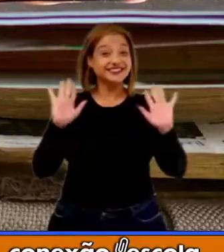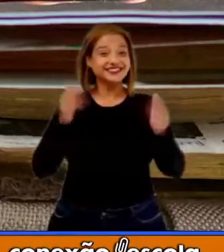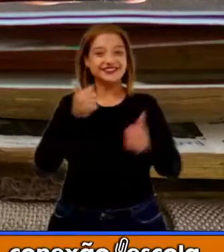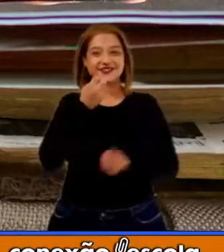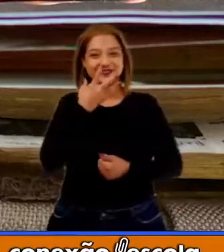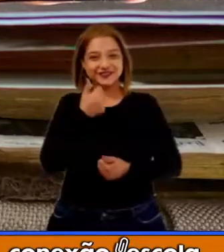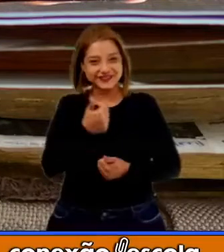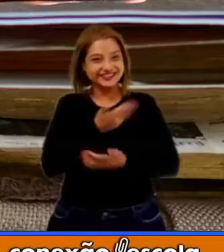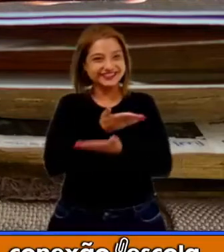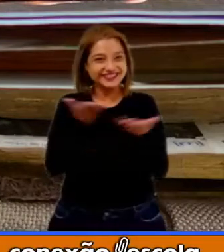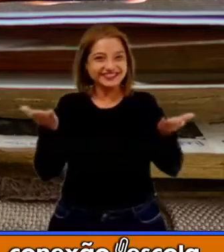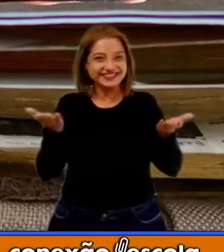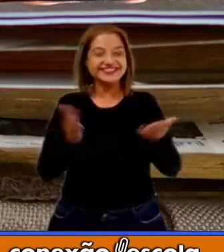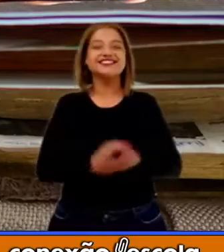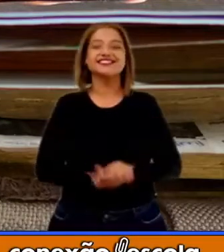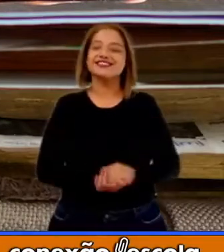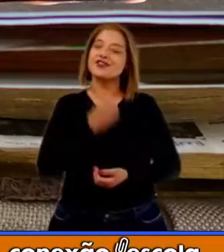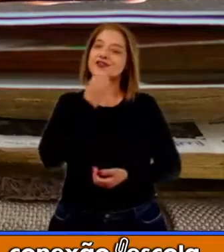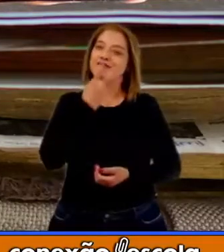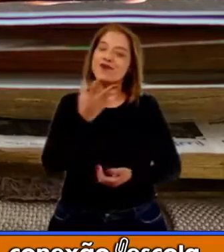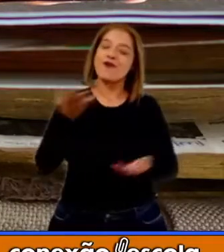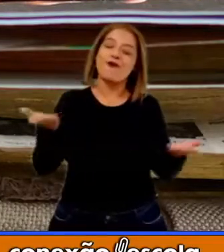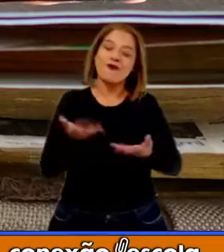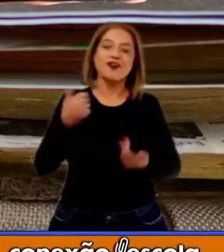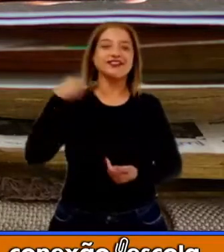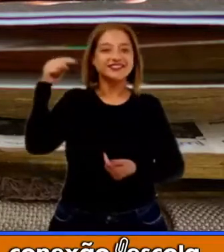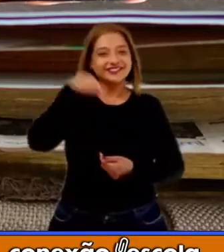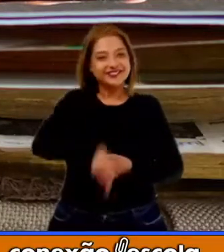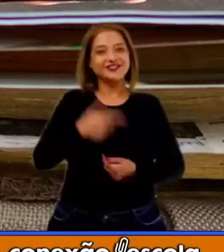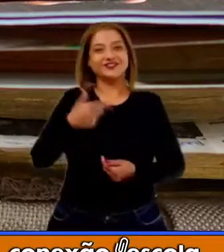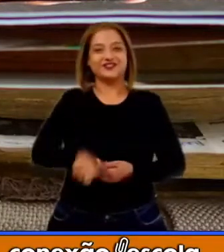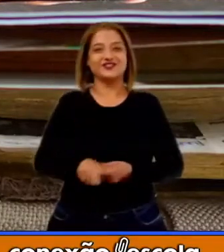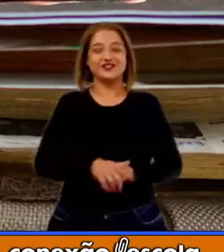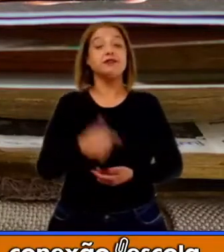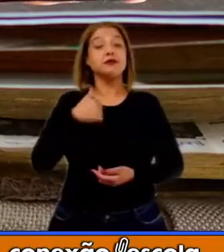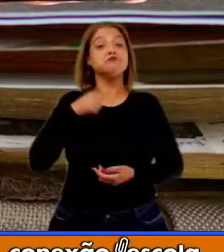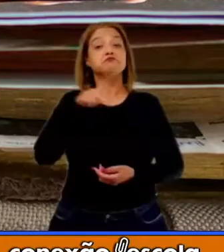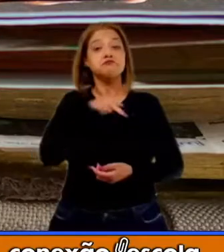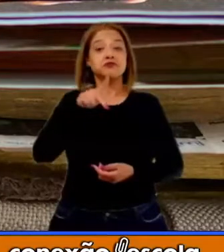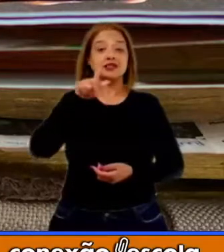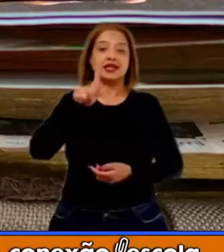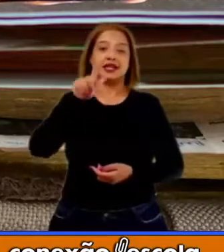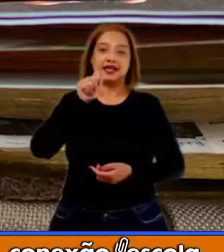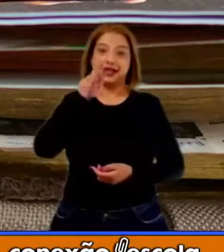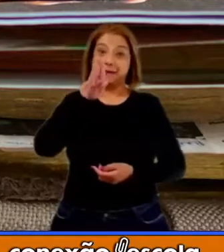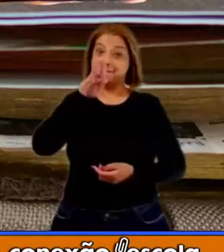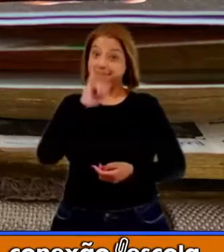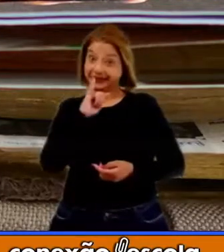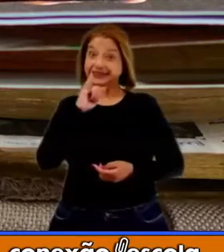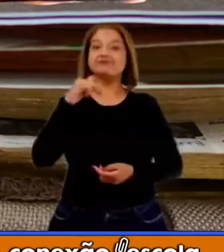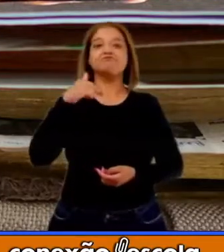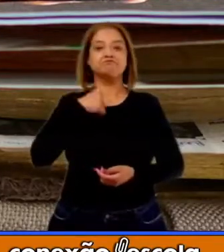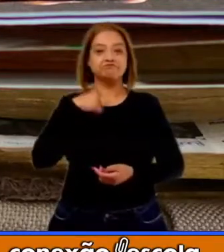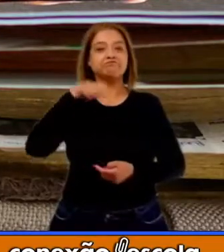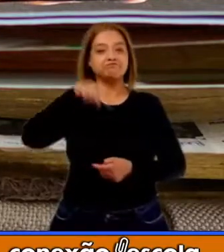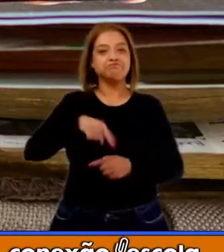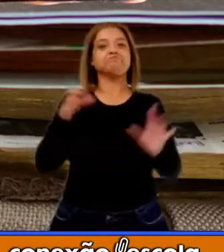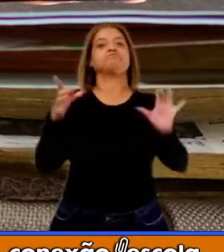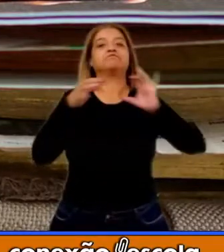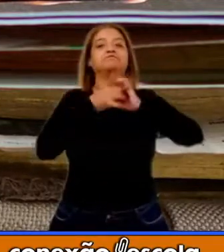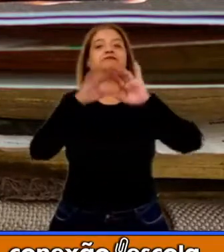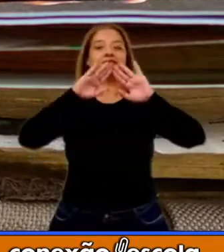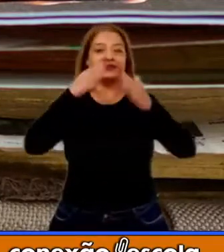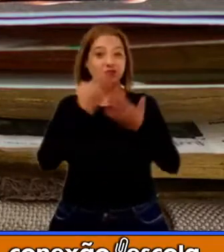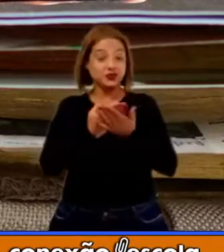Oi, pessoal, tudo bem por aí? Que bom estar aqui novamente. Eu sou a professora Gabi e estou aqui no programa Conexão